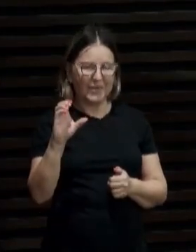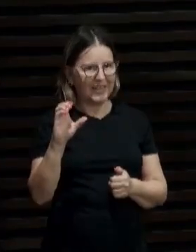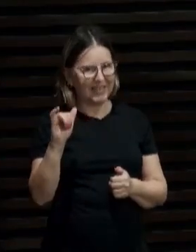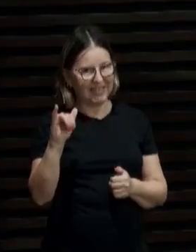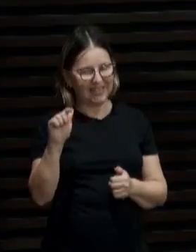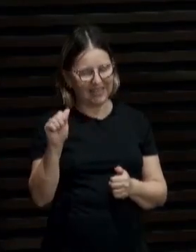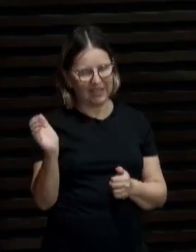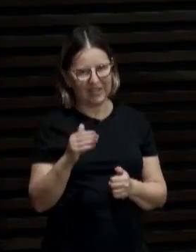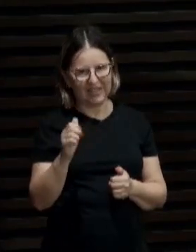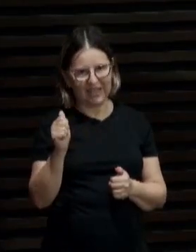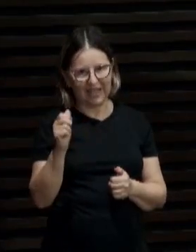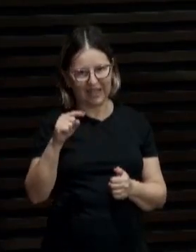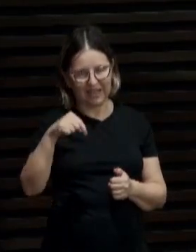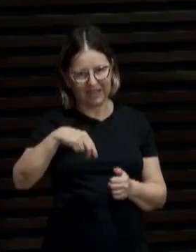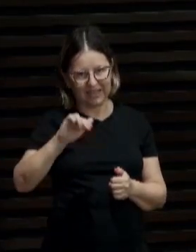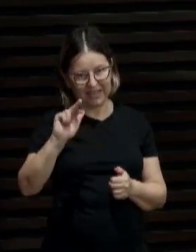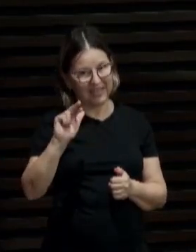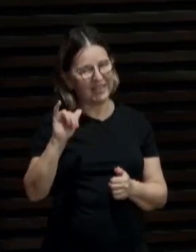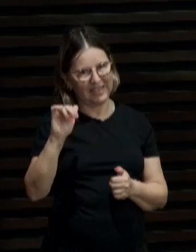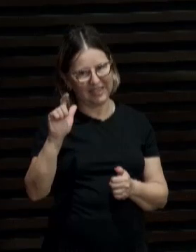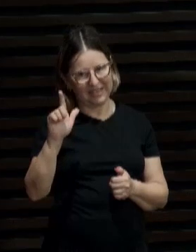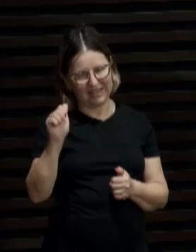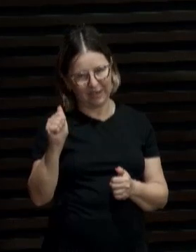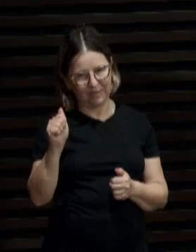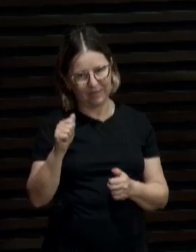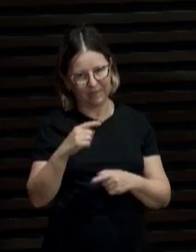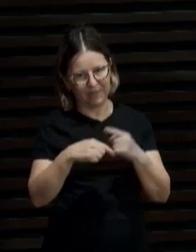ter raspado a cabeça em Cencreia,